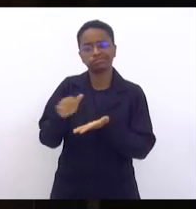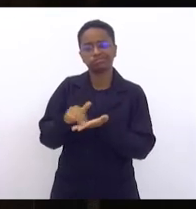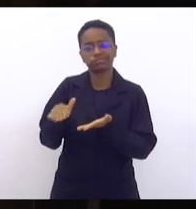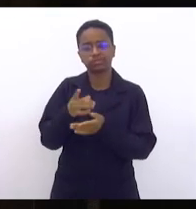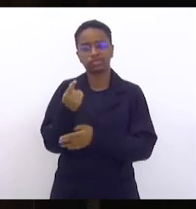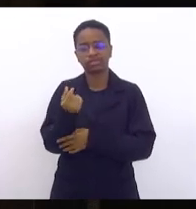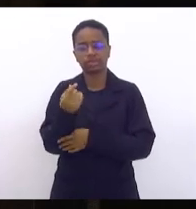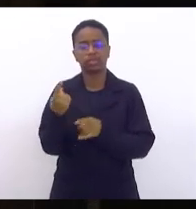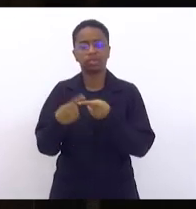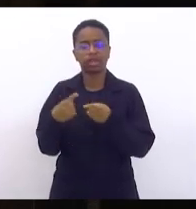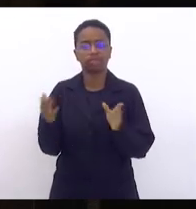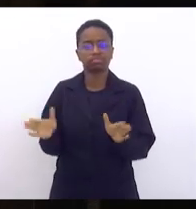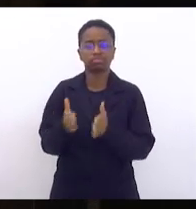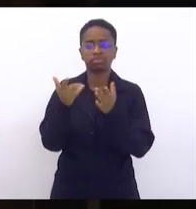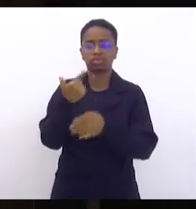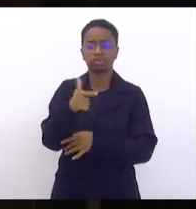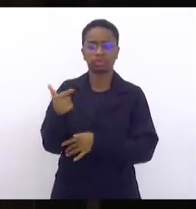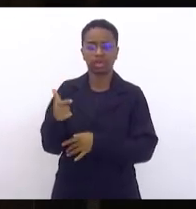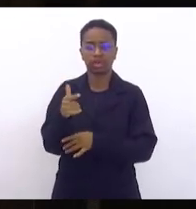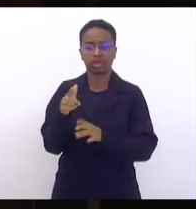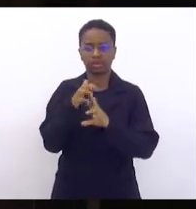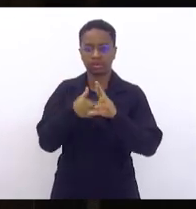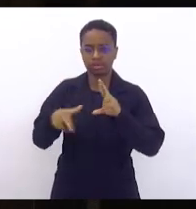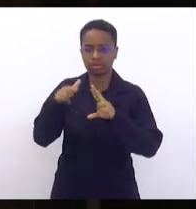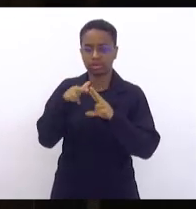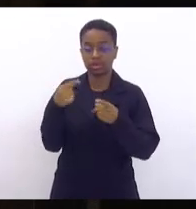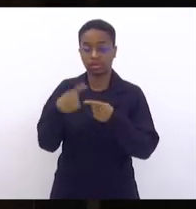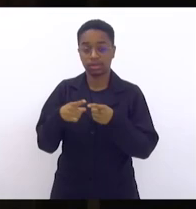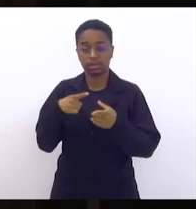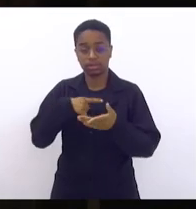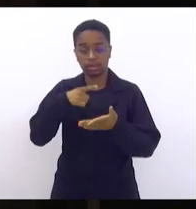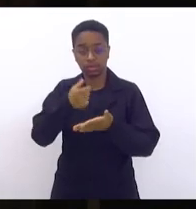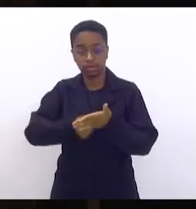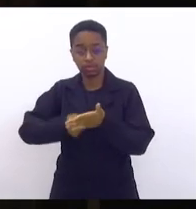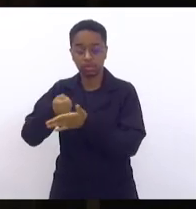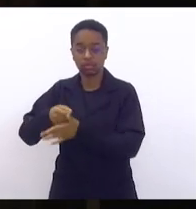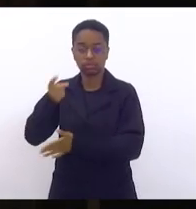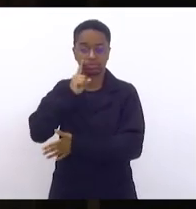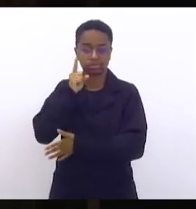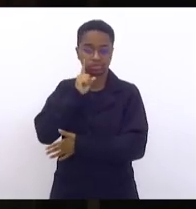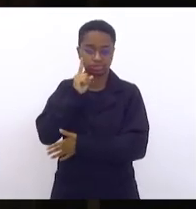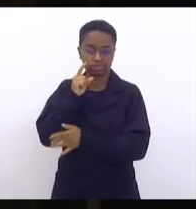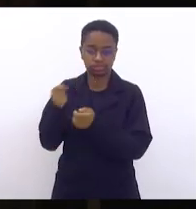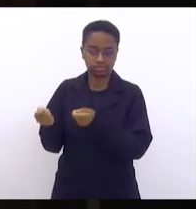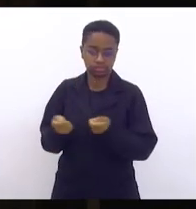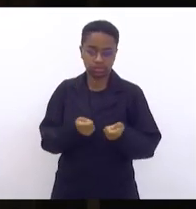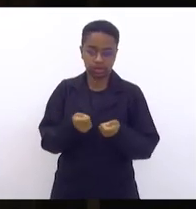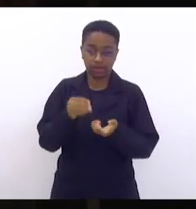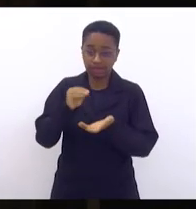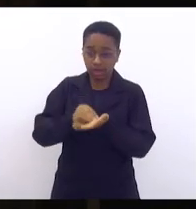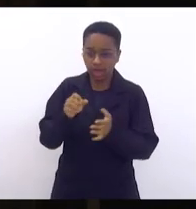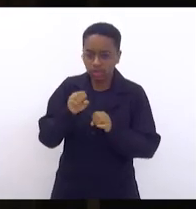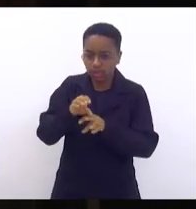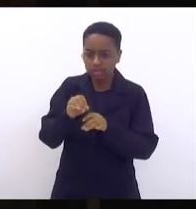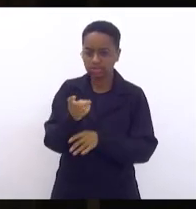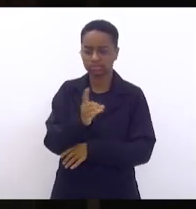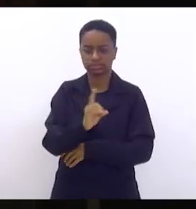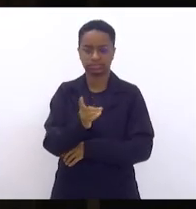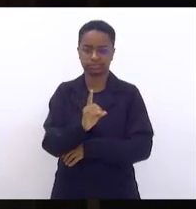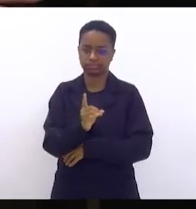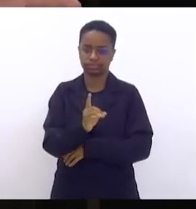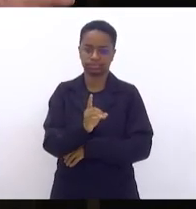a reciclagem pessoal é uma luta constante do nosso dia a dia não falta educação para jogar